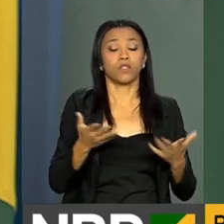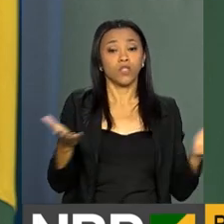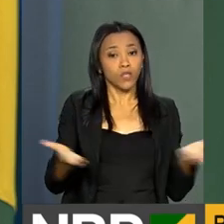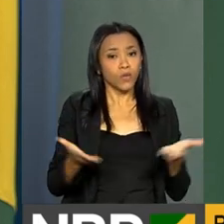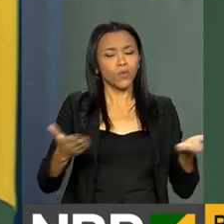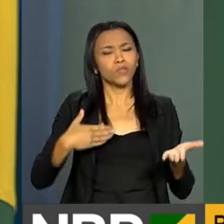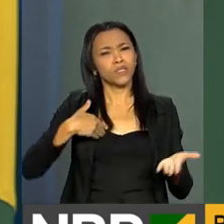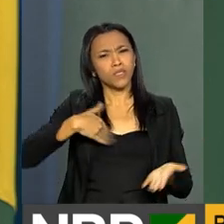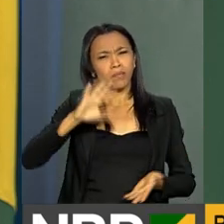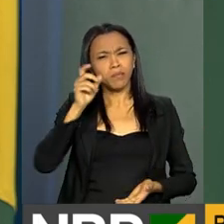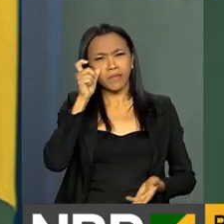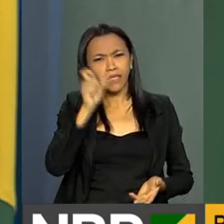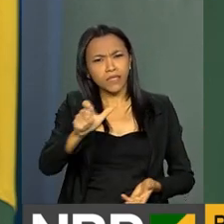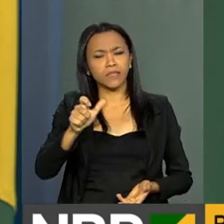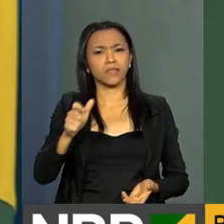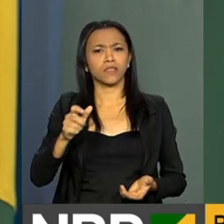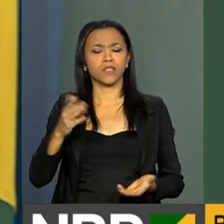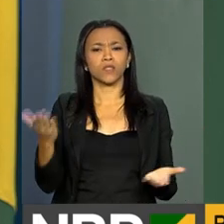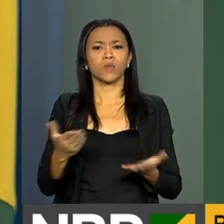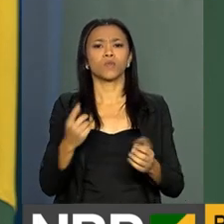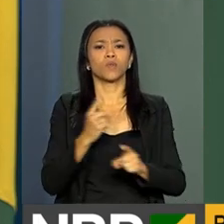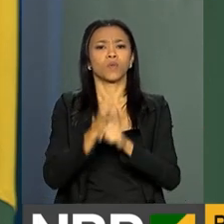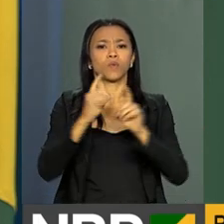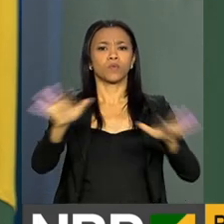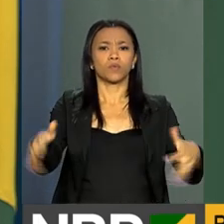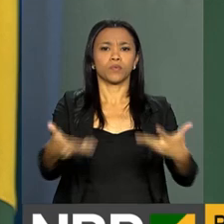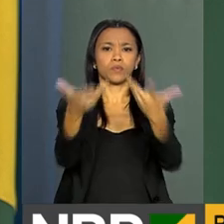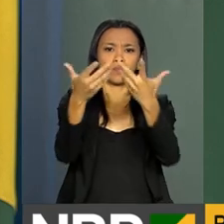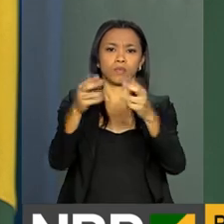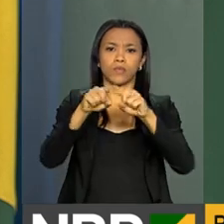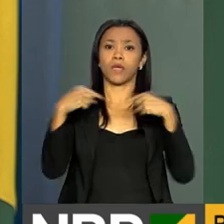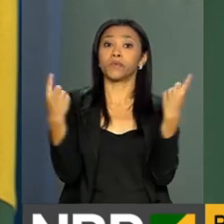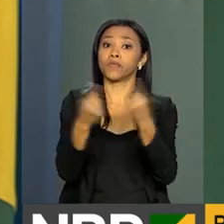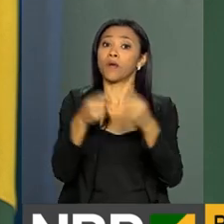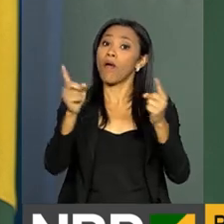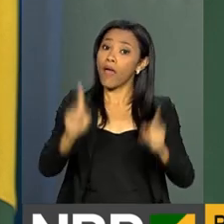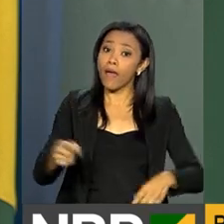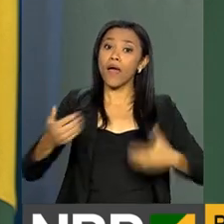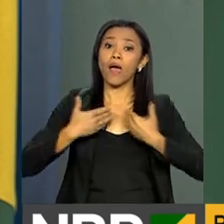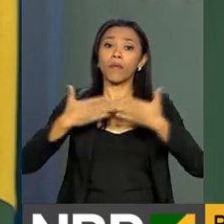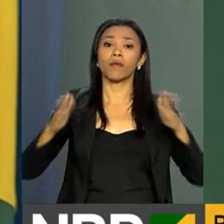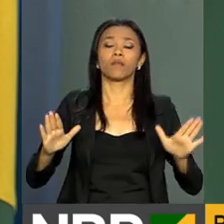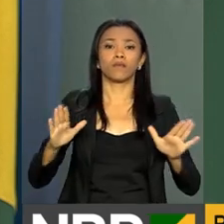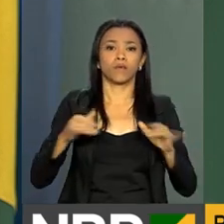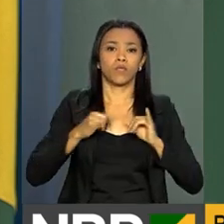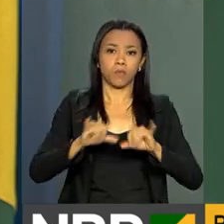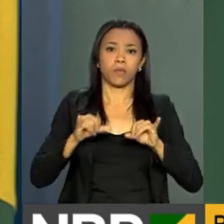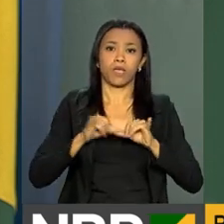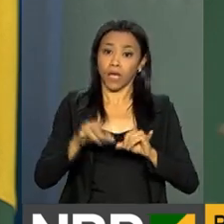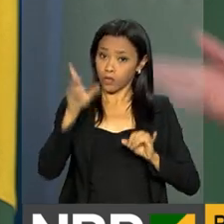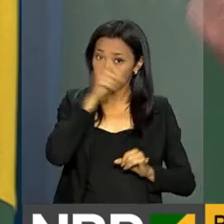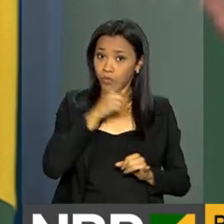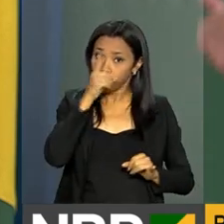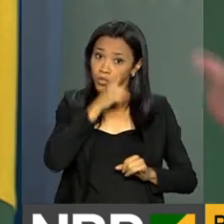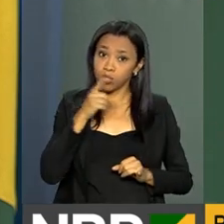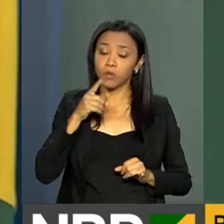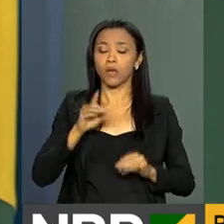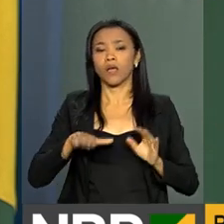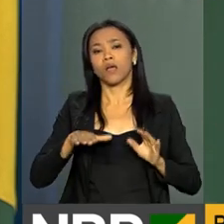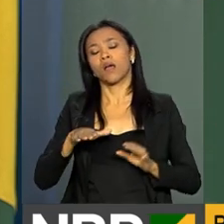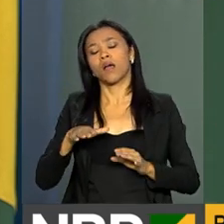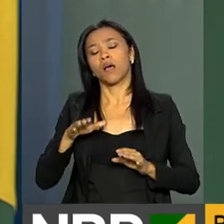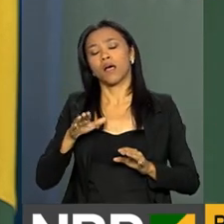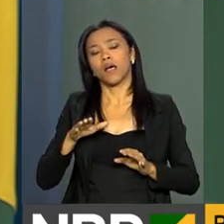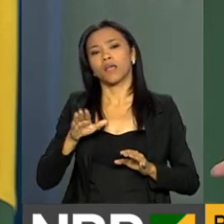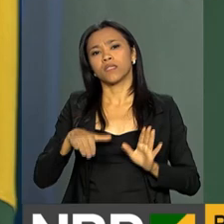interessante mais do que nunca, a cerimônia de hoje, né? Permite a abertura dos supermercados aos domingos, e as pessoas às vezes dizem, o Sávio me